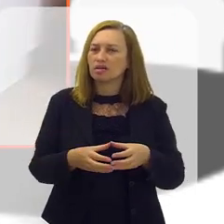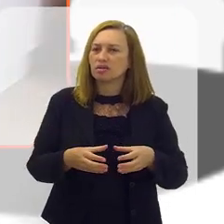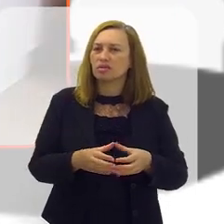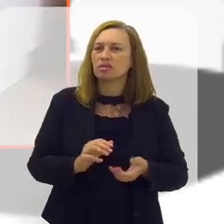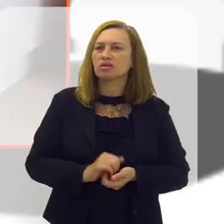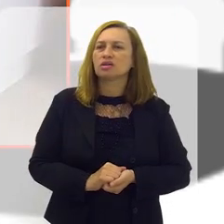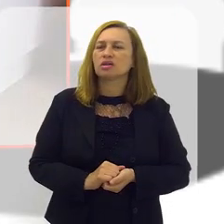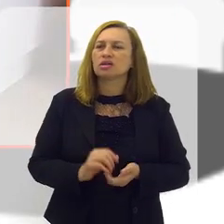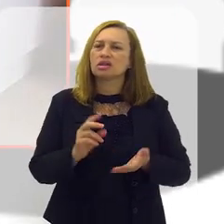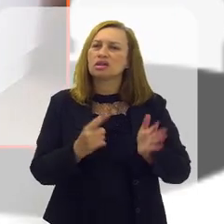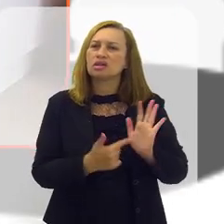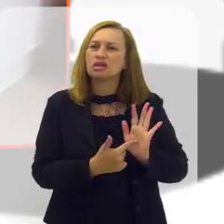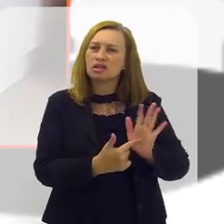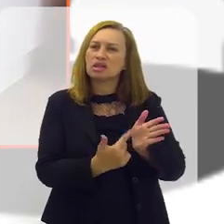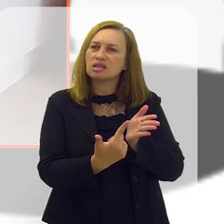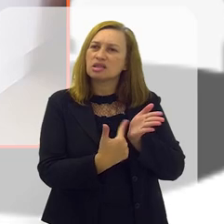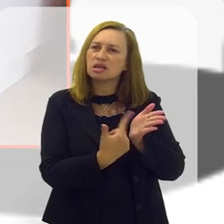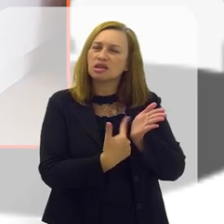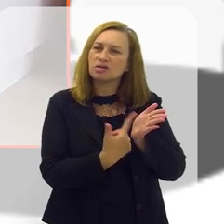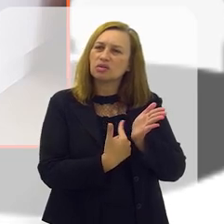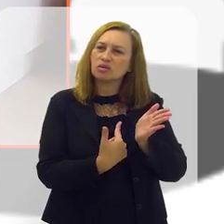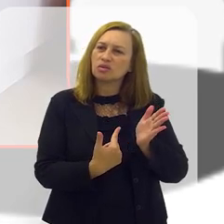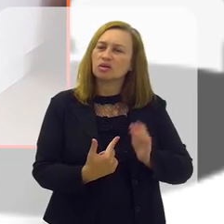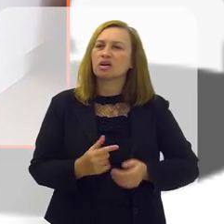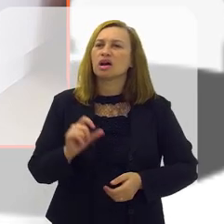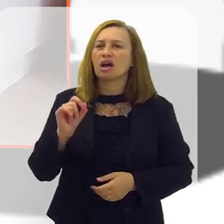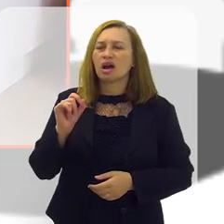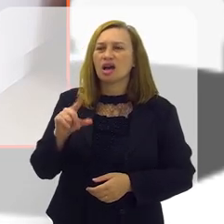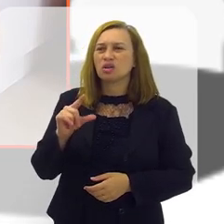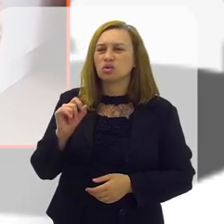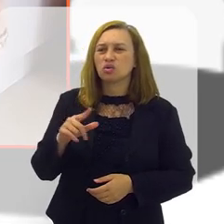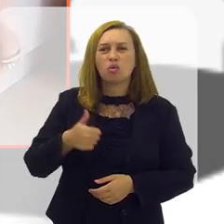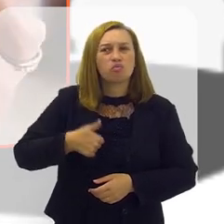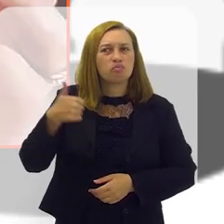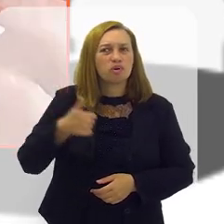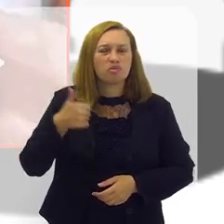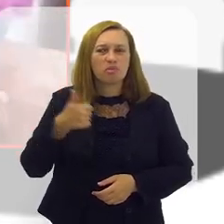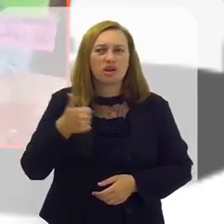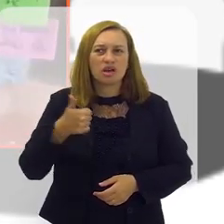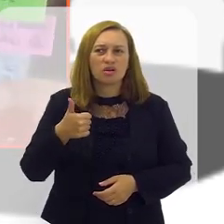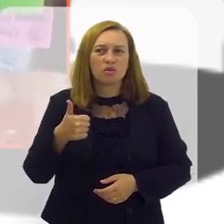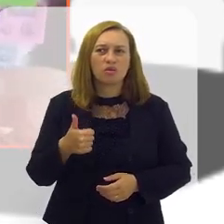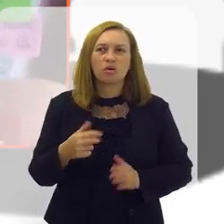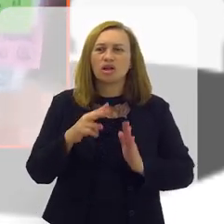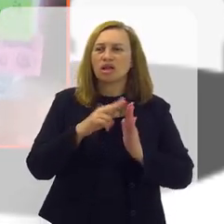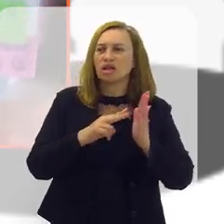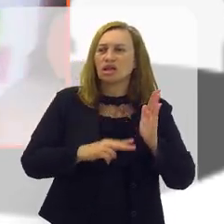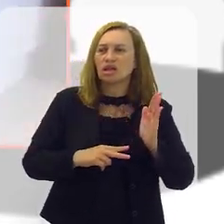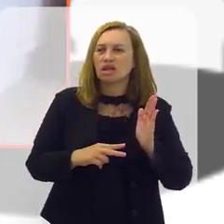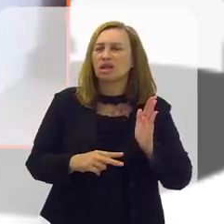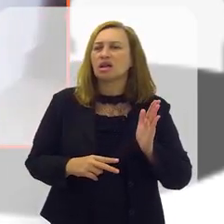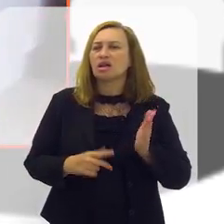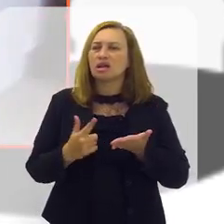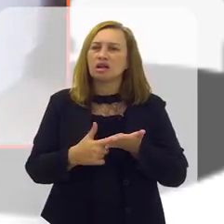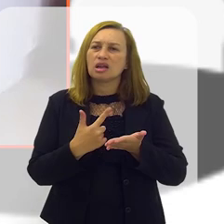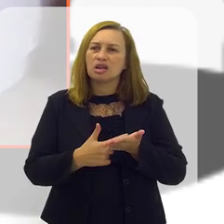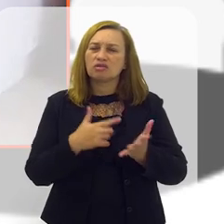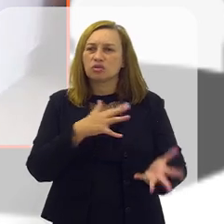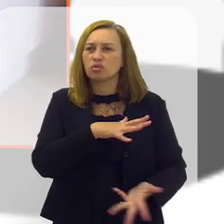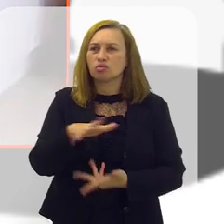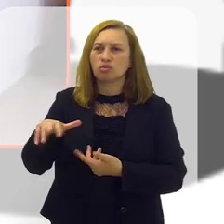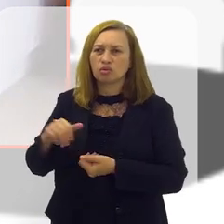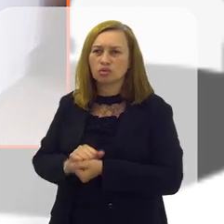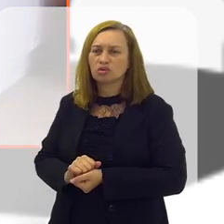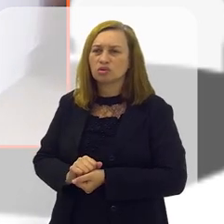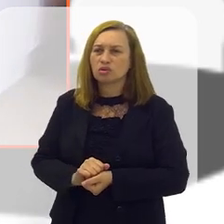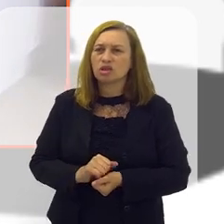Anônimos. Nesse livro aqui, ó, que é o livro azul, o primeiro livro de Alcoólicos Anônimos no